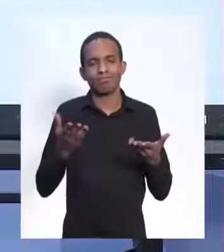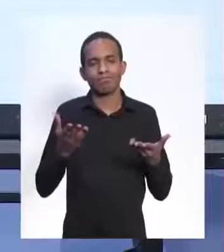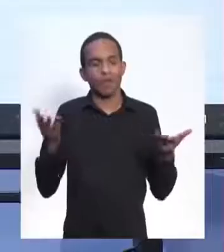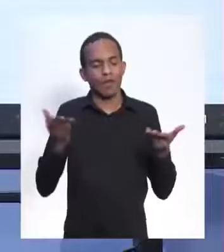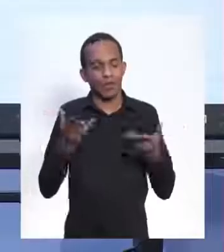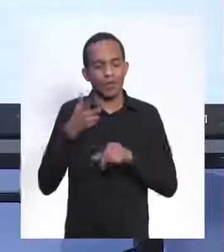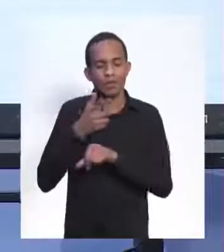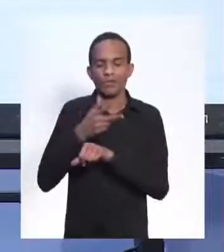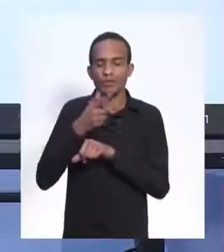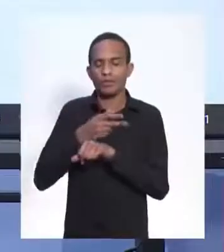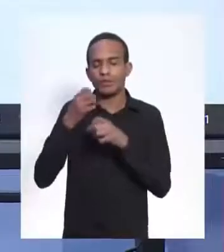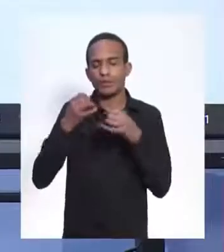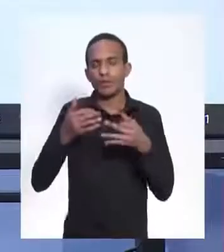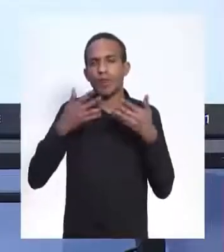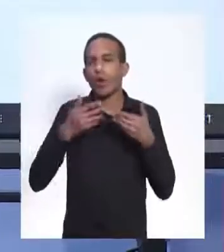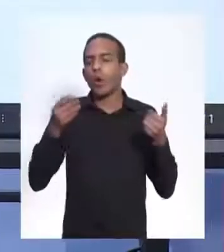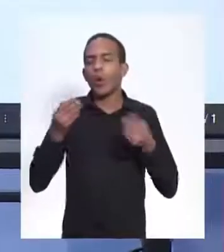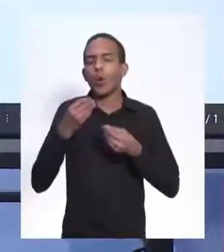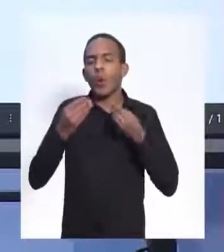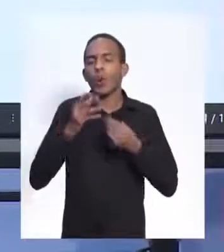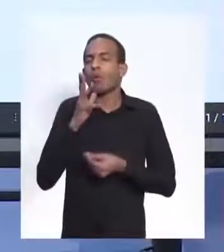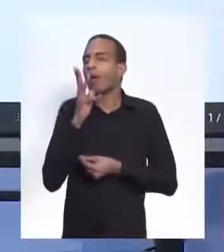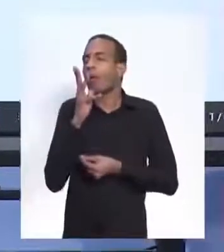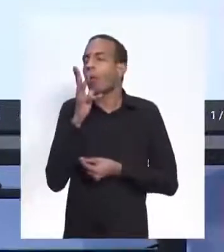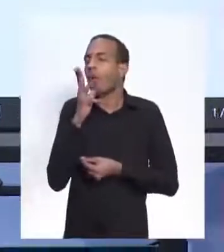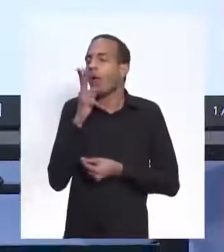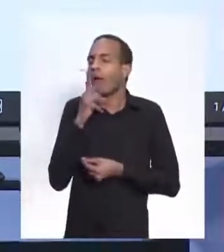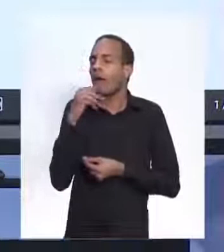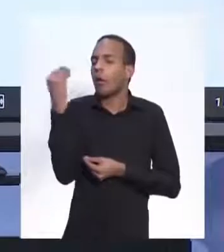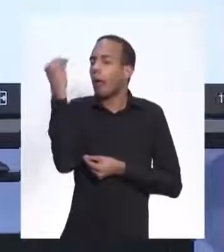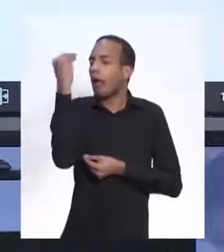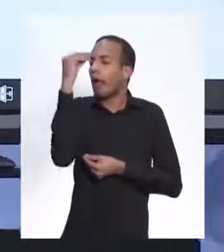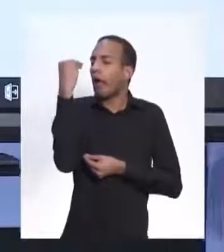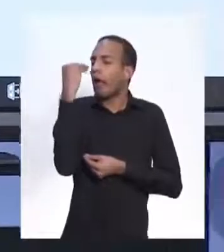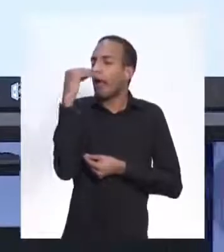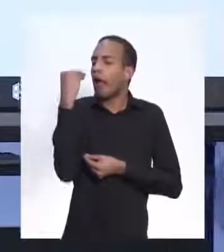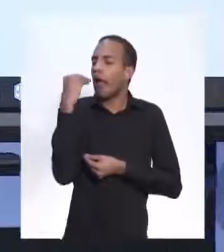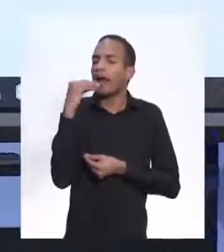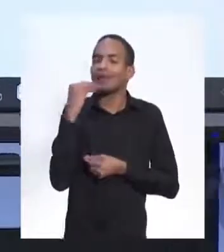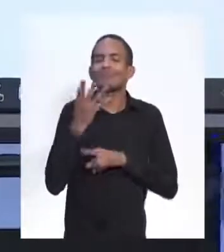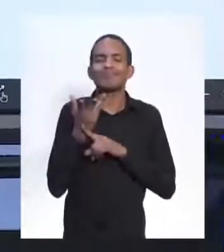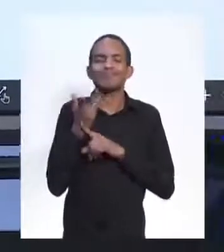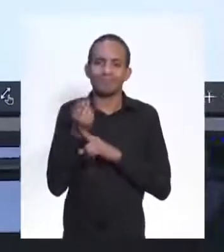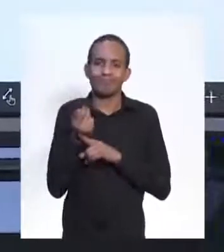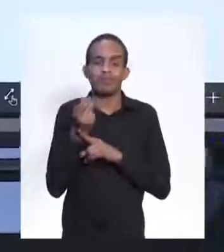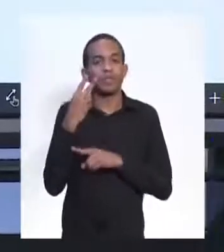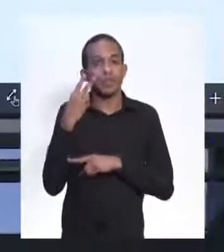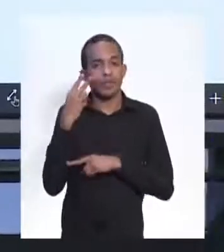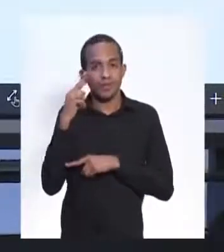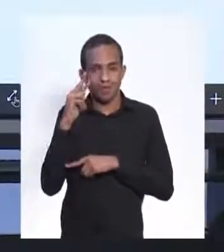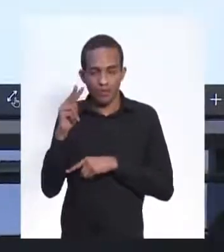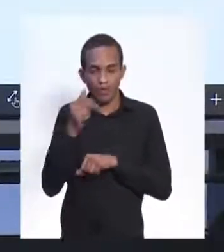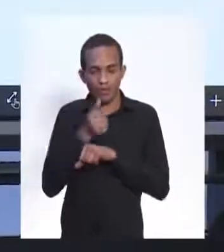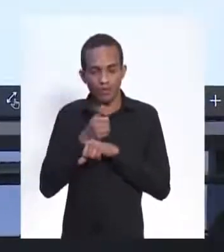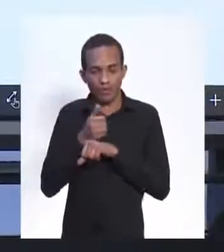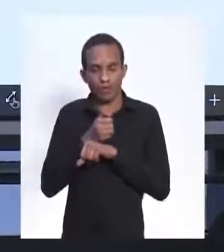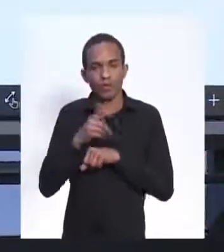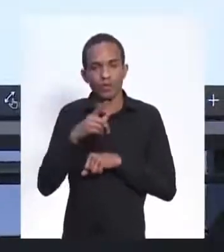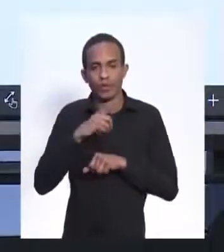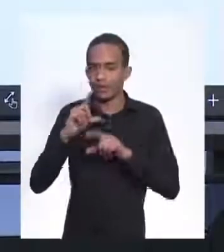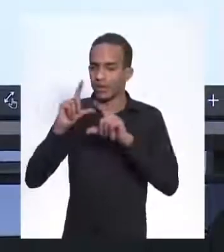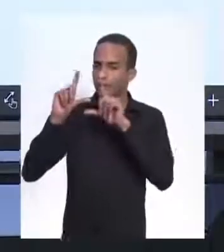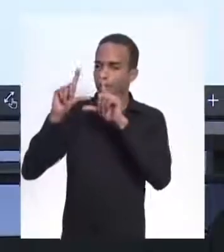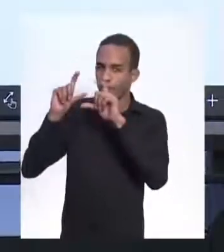Eu trouxe esse vídeo para vocês verem o quanto é demorado, às vezes, fazer maquiagens artísticas. Você vê que o maquiador ele tem a imagem na